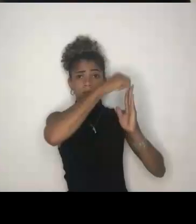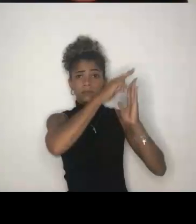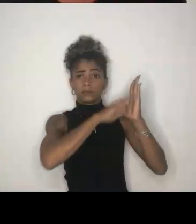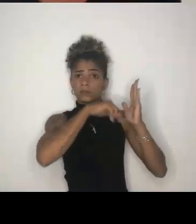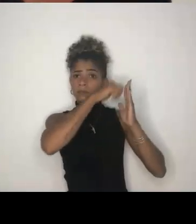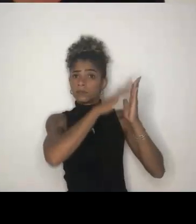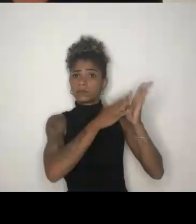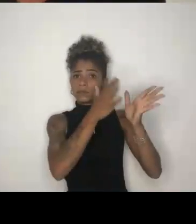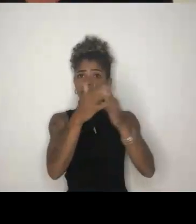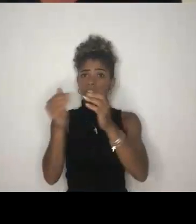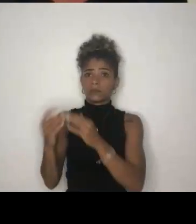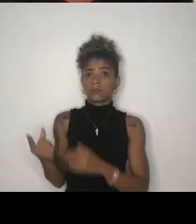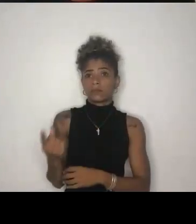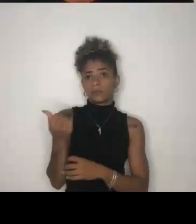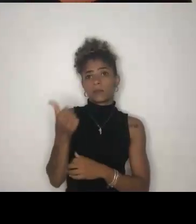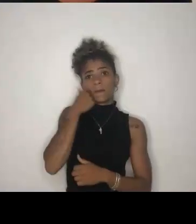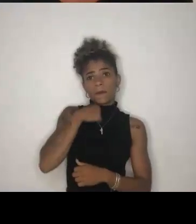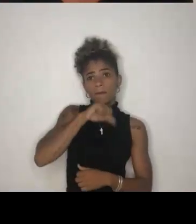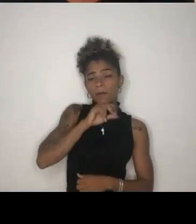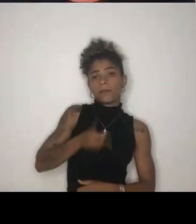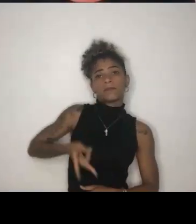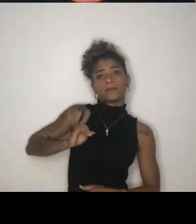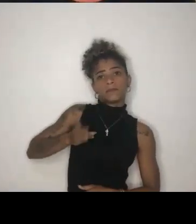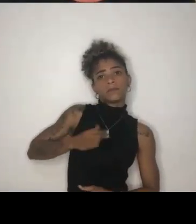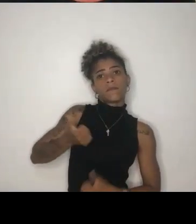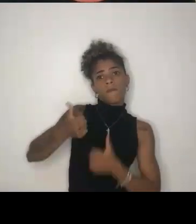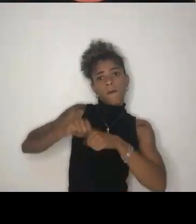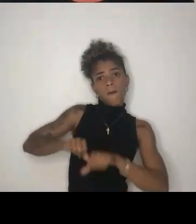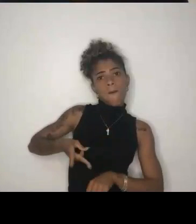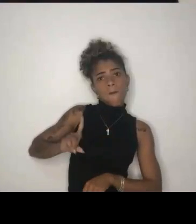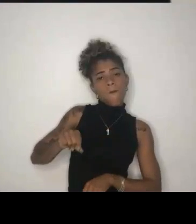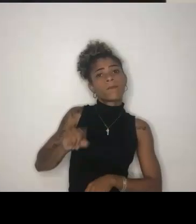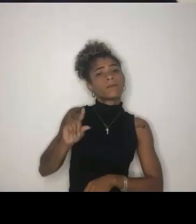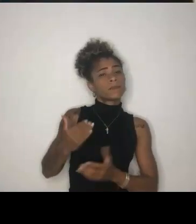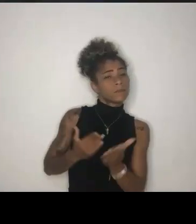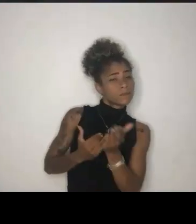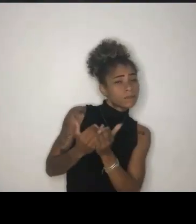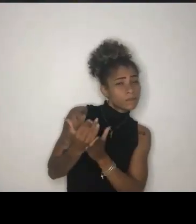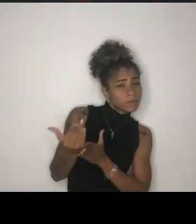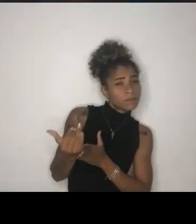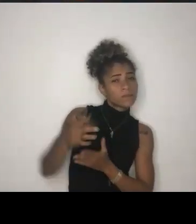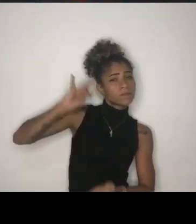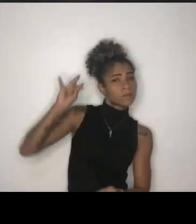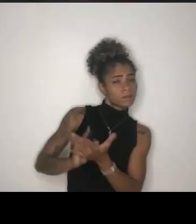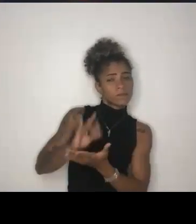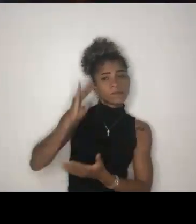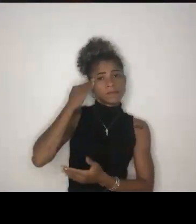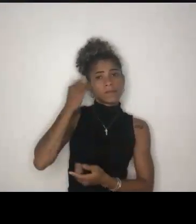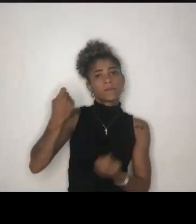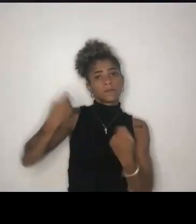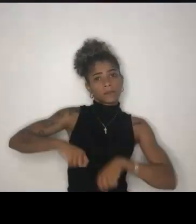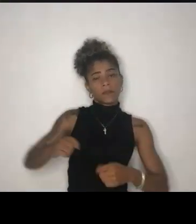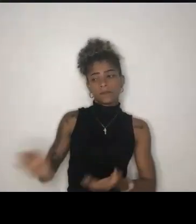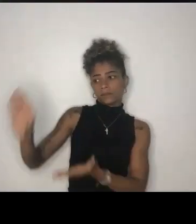pedia dinheiro da minha mãe para continuar me mantendo foi quando eu comecei a realmente entender que eu precisava ganhar algum dinheiro